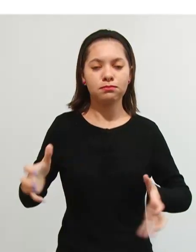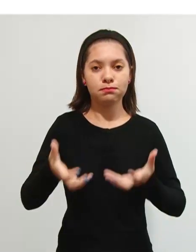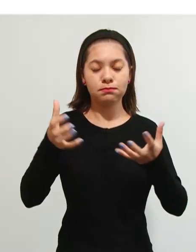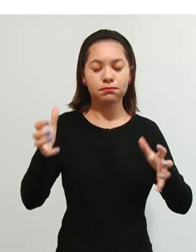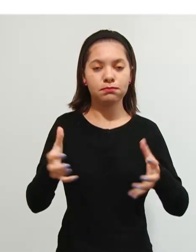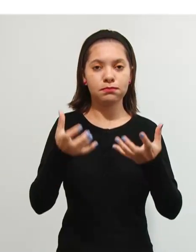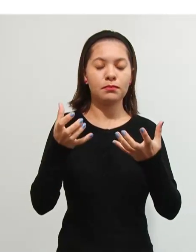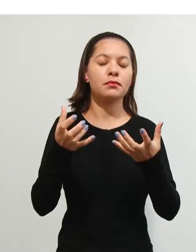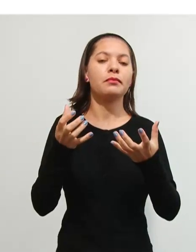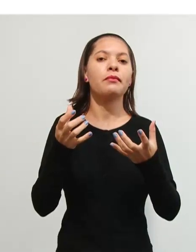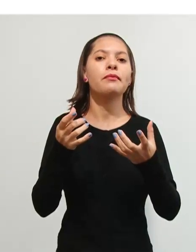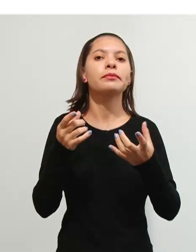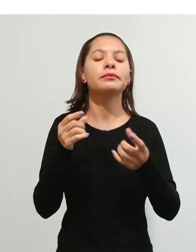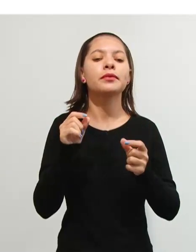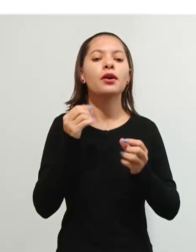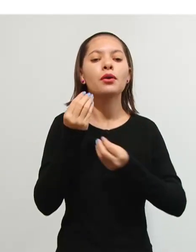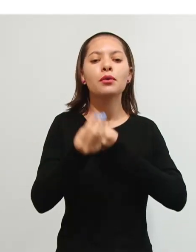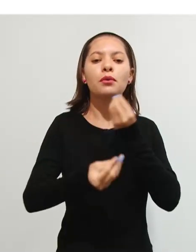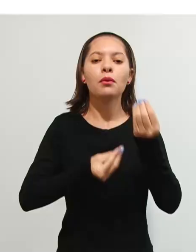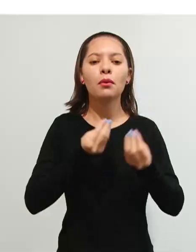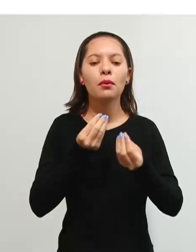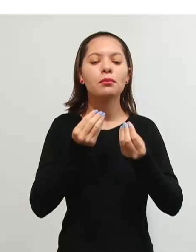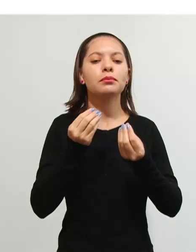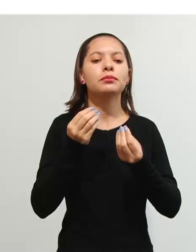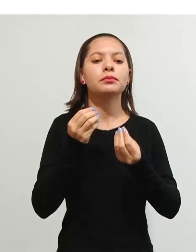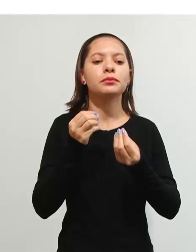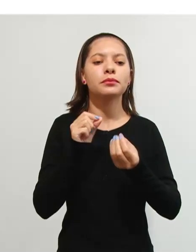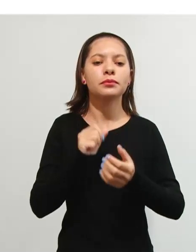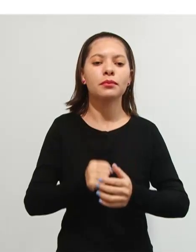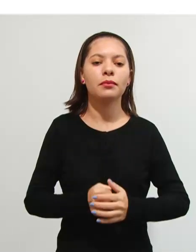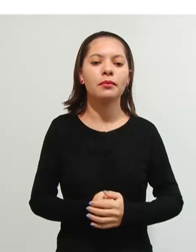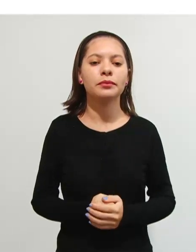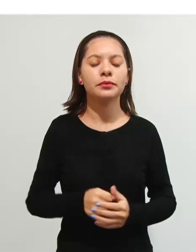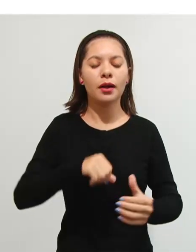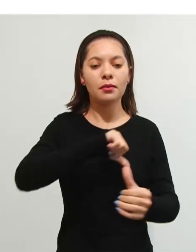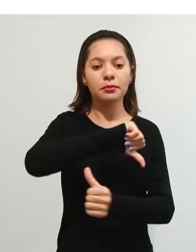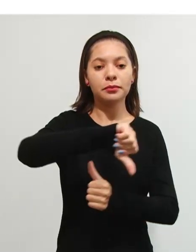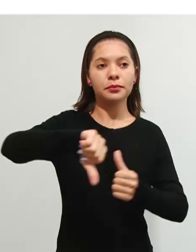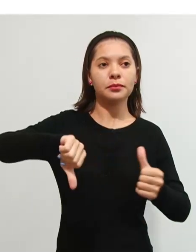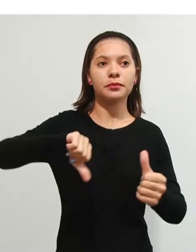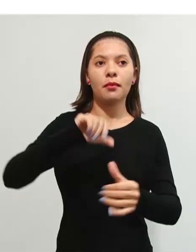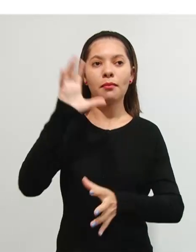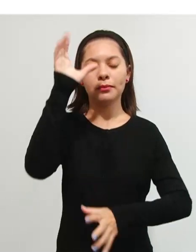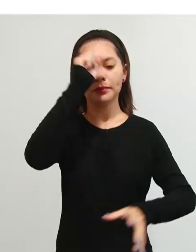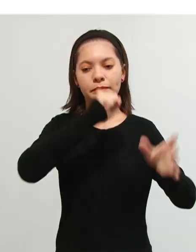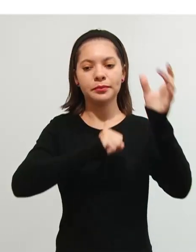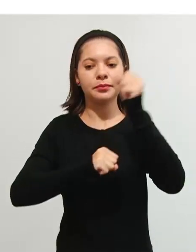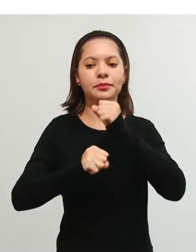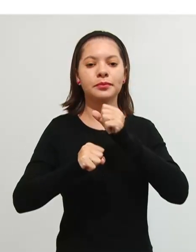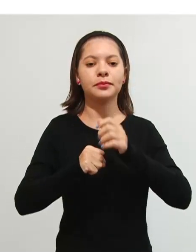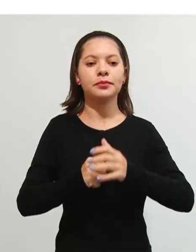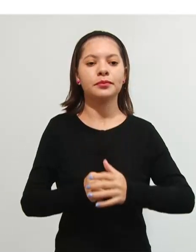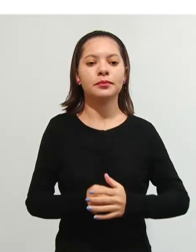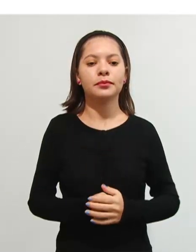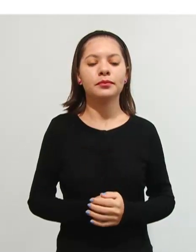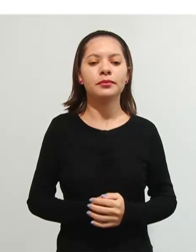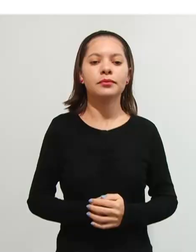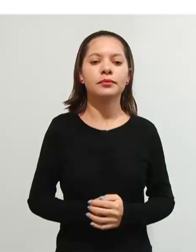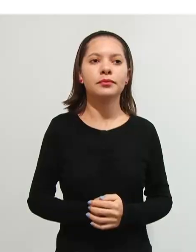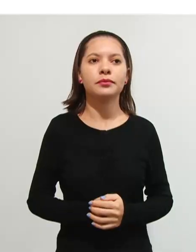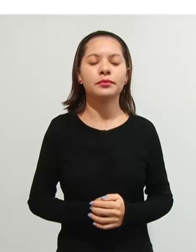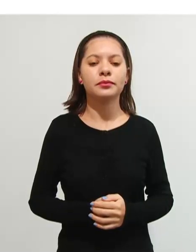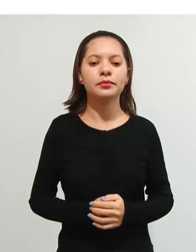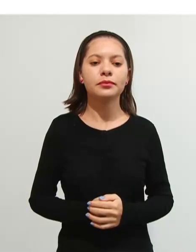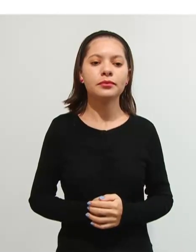reforços, sempre de maneira mecanizada para modelar a aprendizagem. Essa modelagem, então,